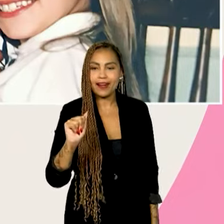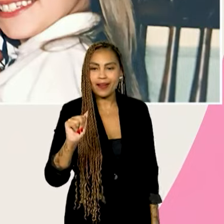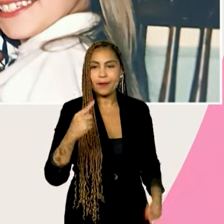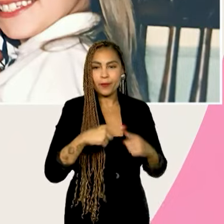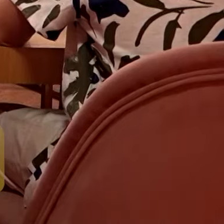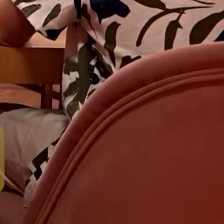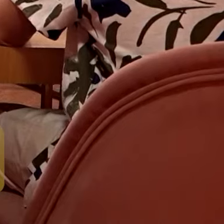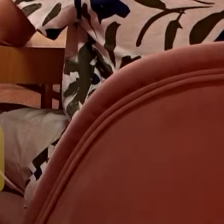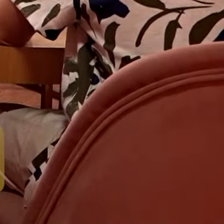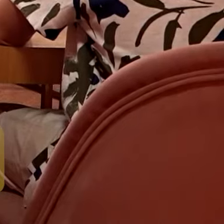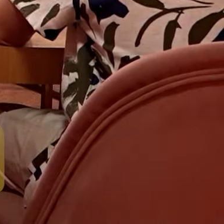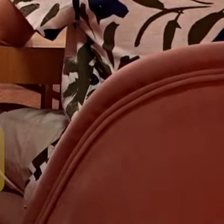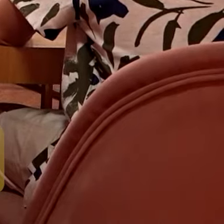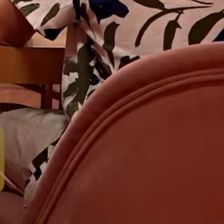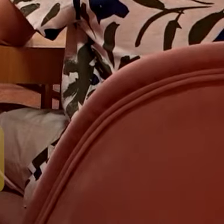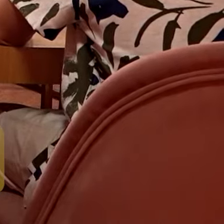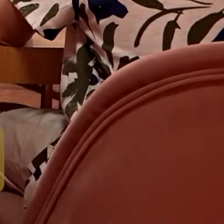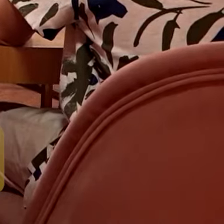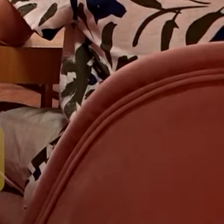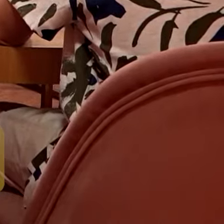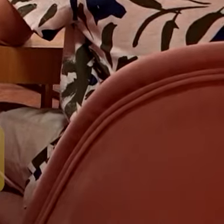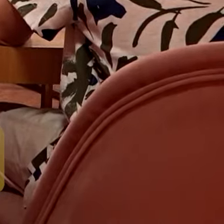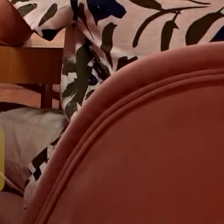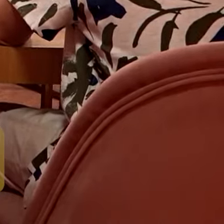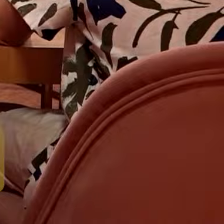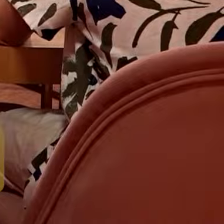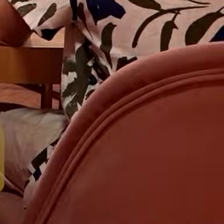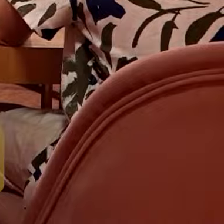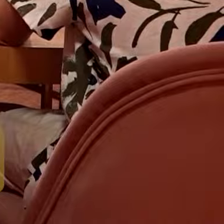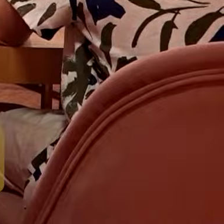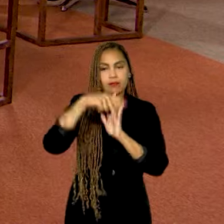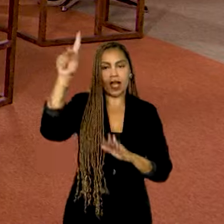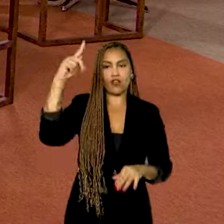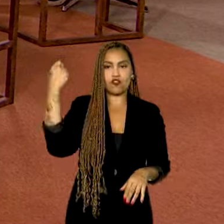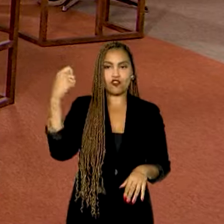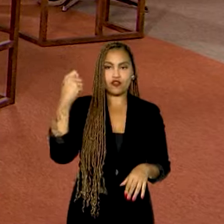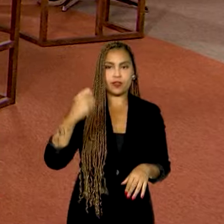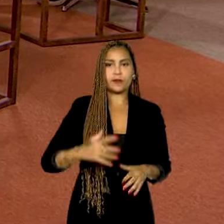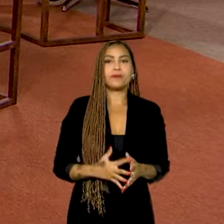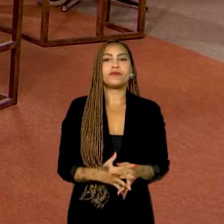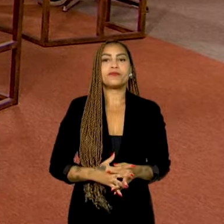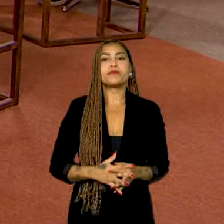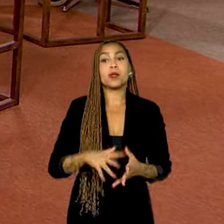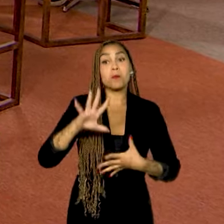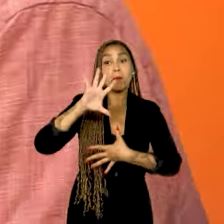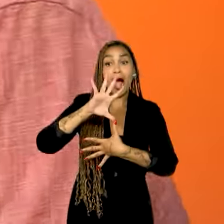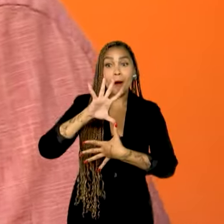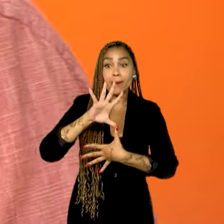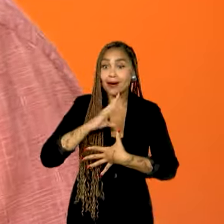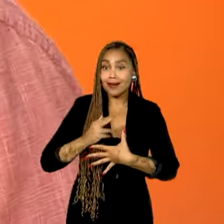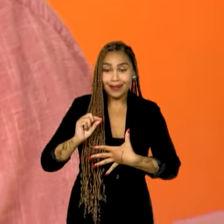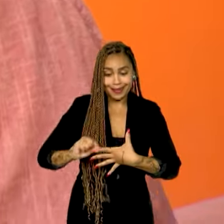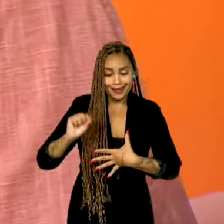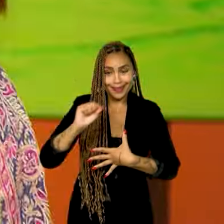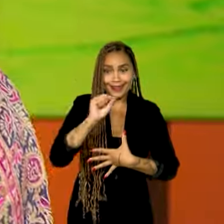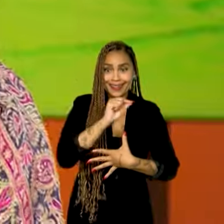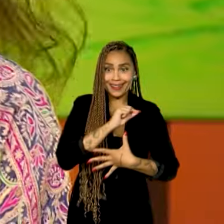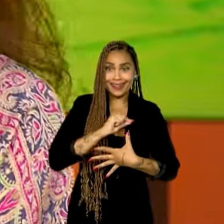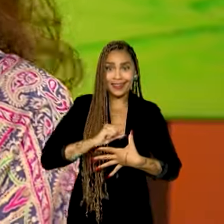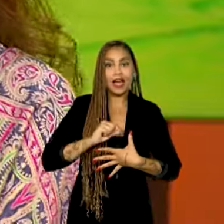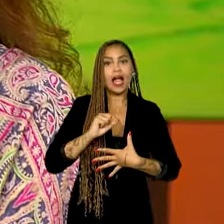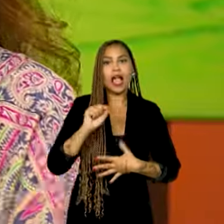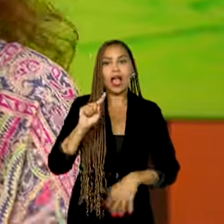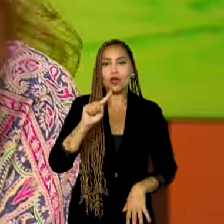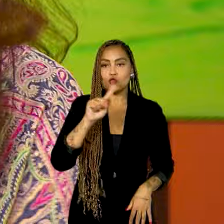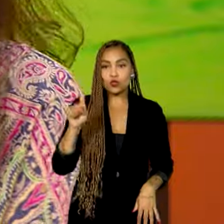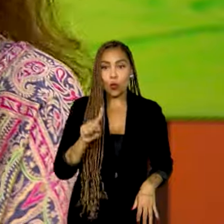dois são bairros, distritos. São bairros, exatamente. O censo demográfico da Argentina, nesses 4 anos, subiu. Assim, foi digamos, Zona Sul... A população lá em cima. Zona